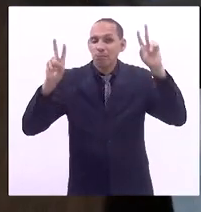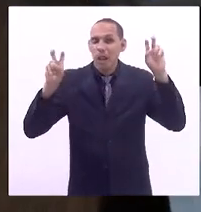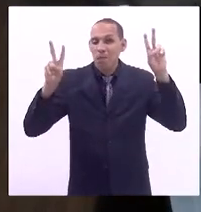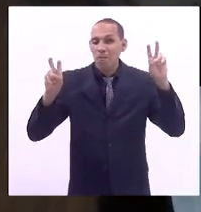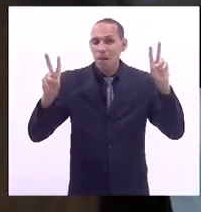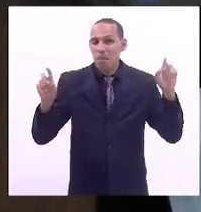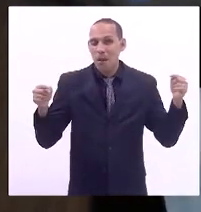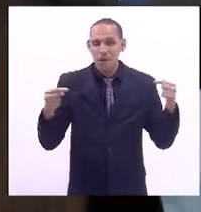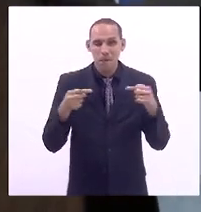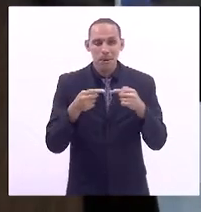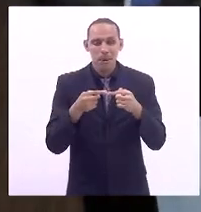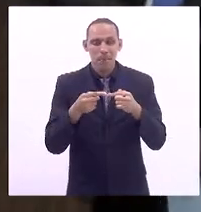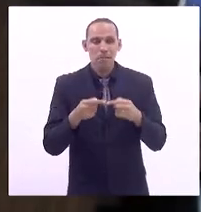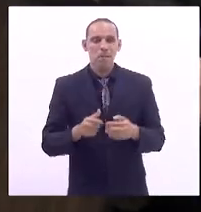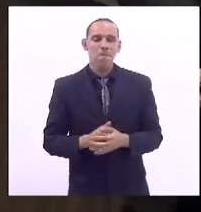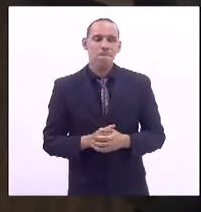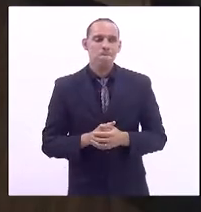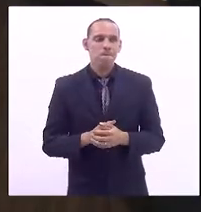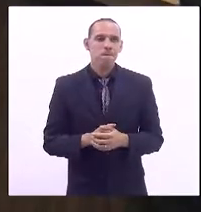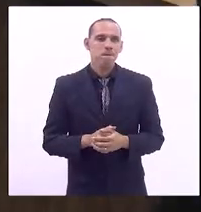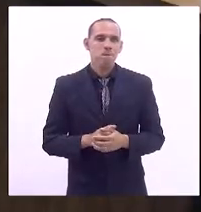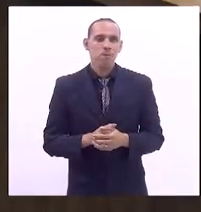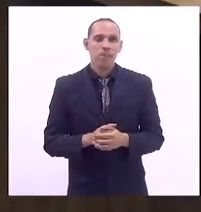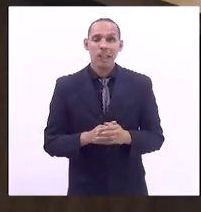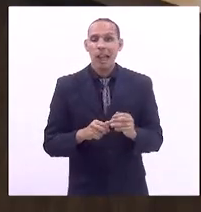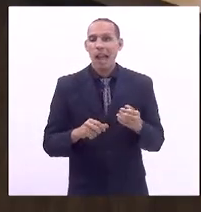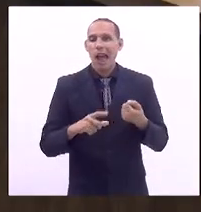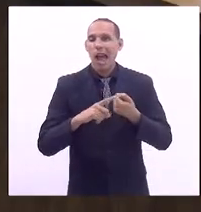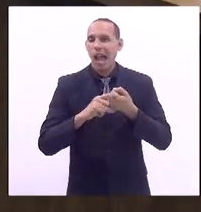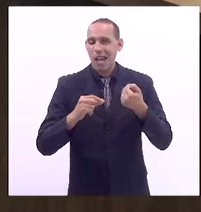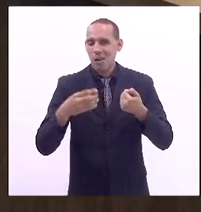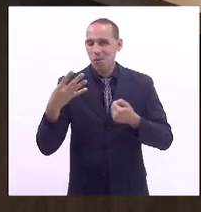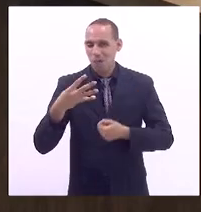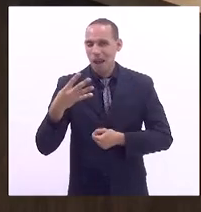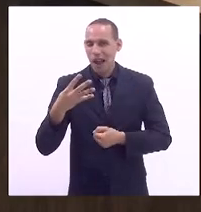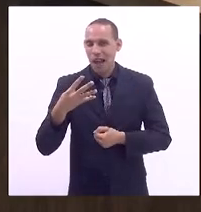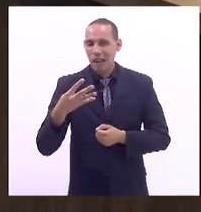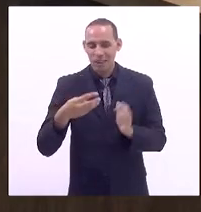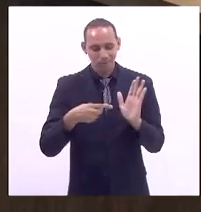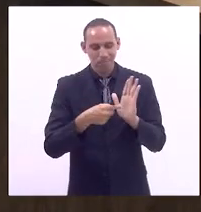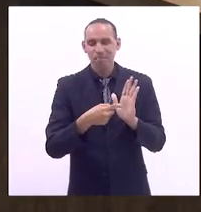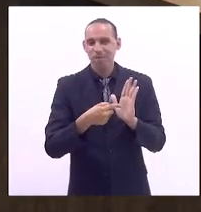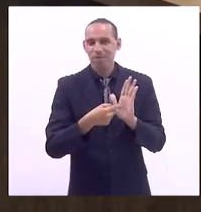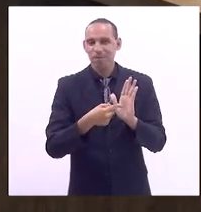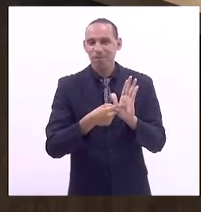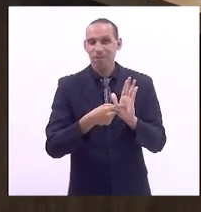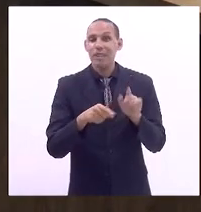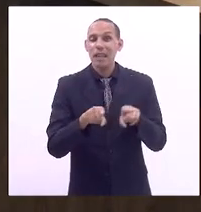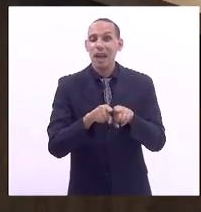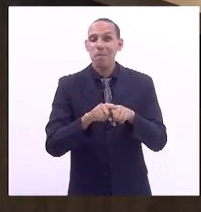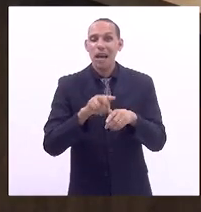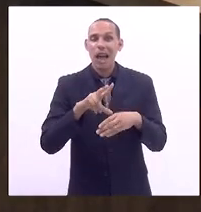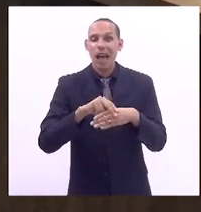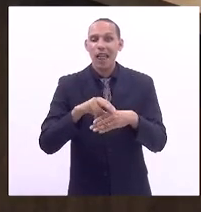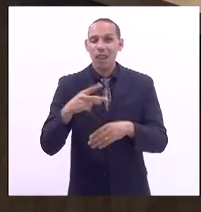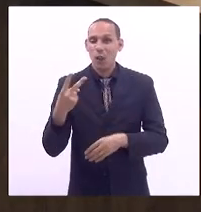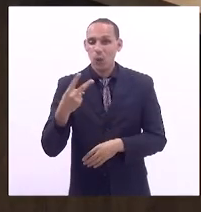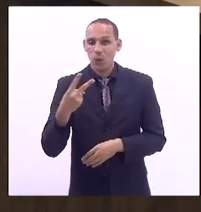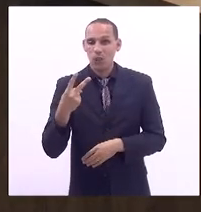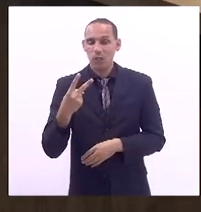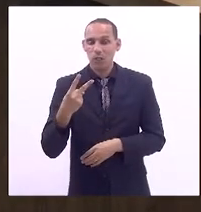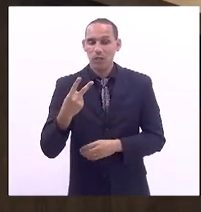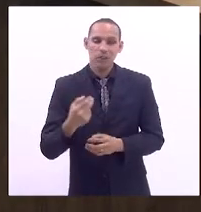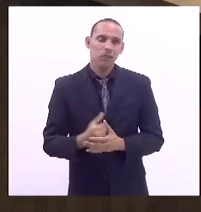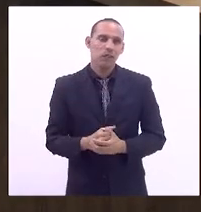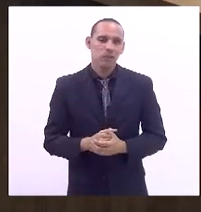pertinente e no seu artigo 4º e no seu anexo 2